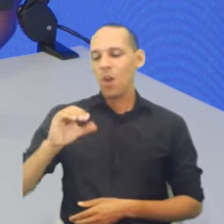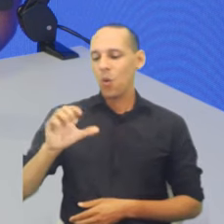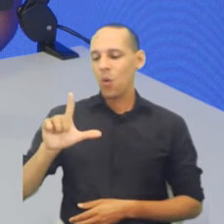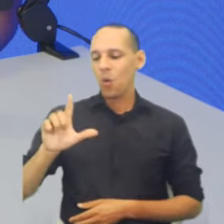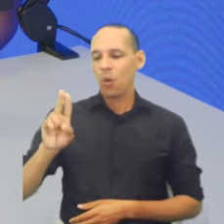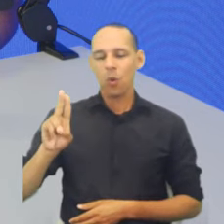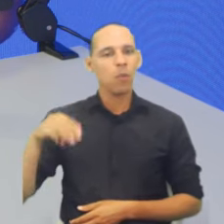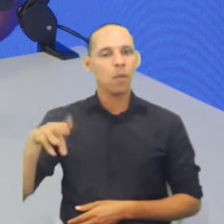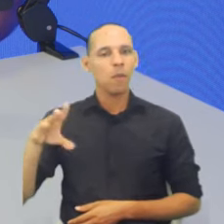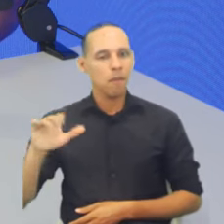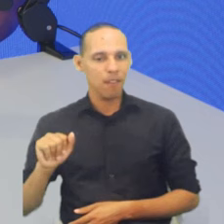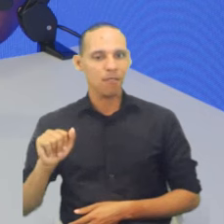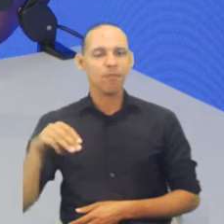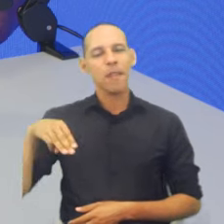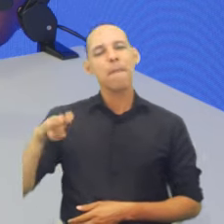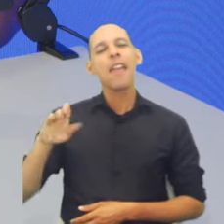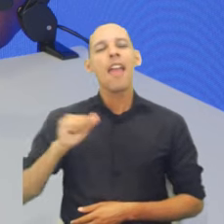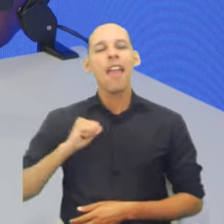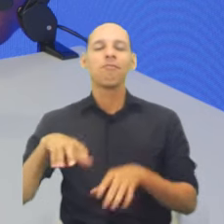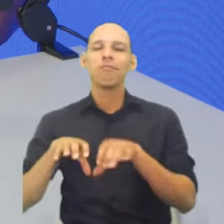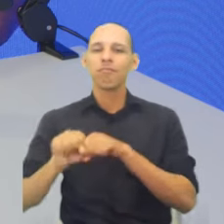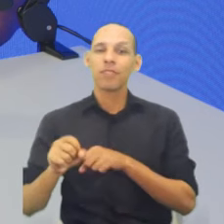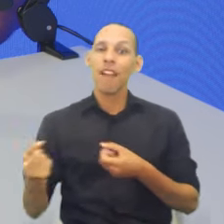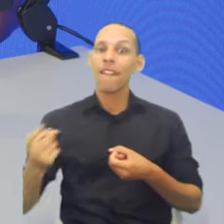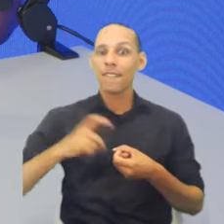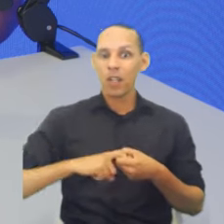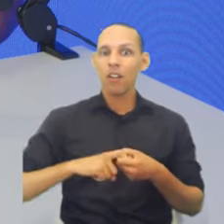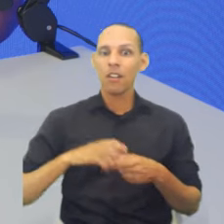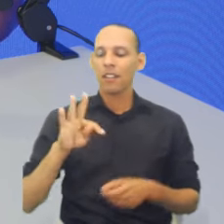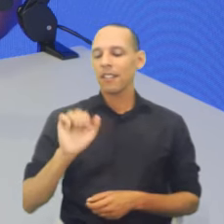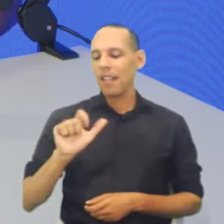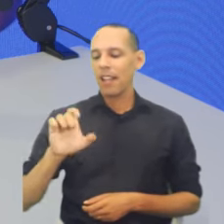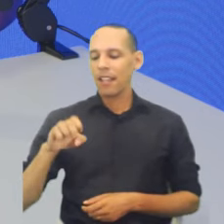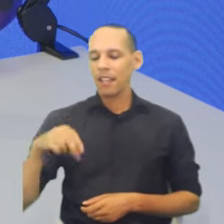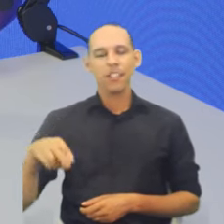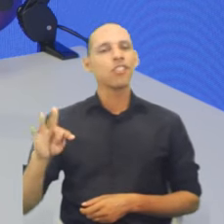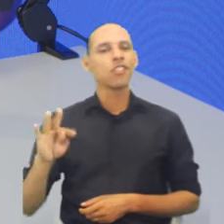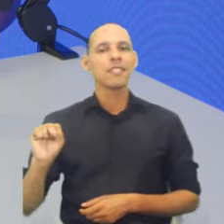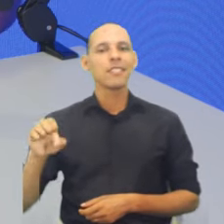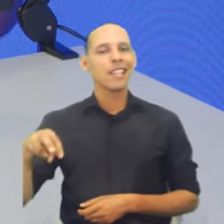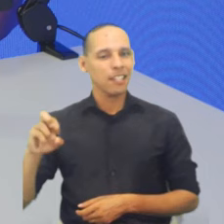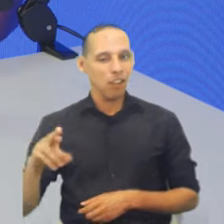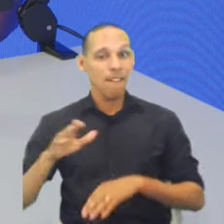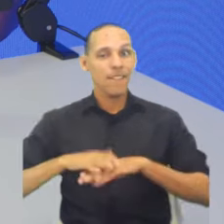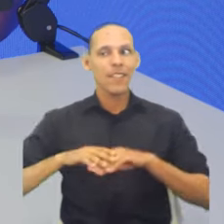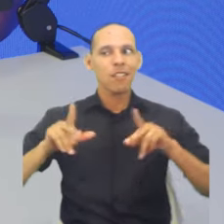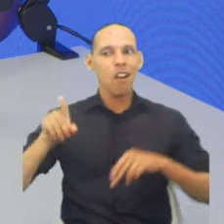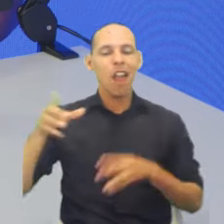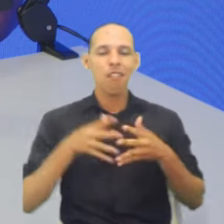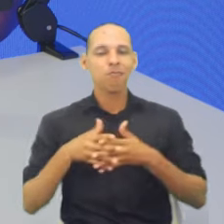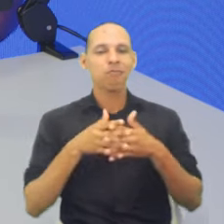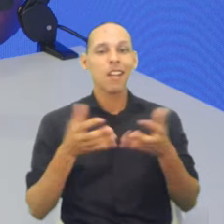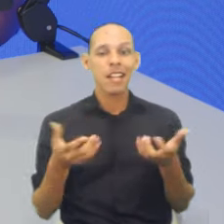Senior aberta eh por quê Porque ela pensava em fazer o que os Estados Unidos estava fazendo aqui no Brasil